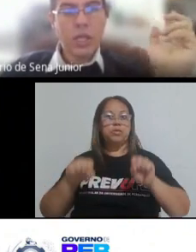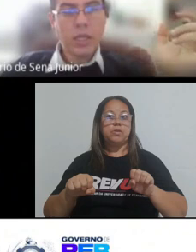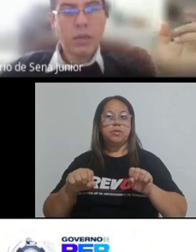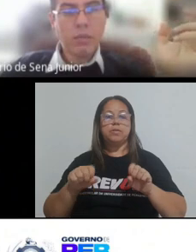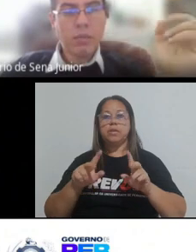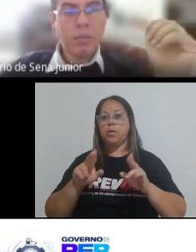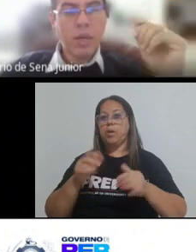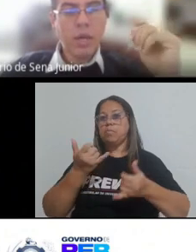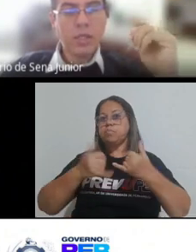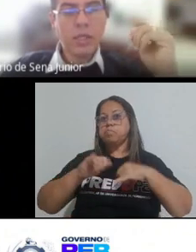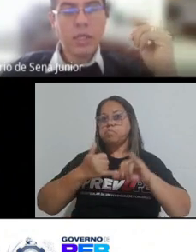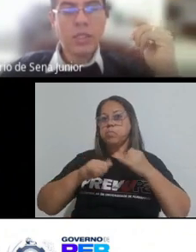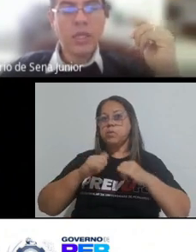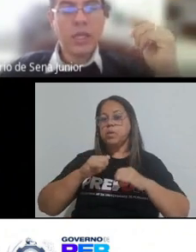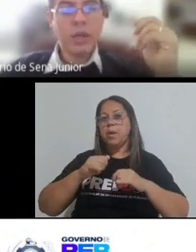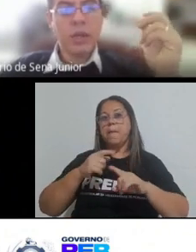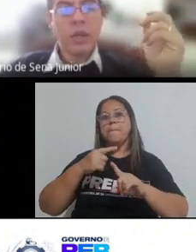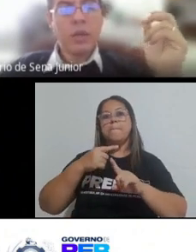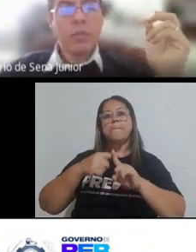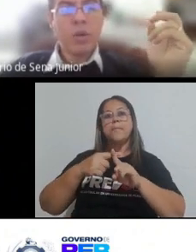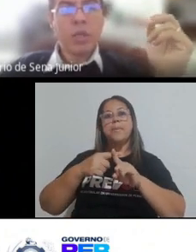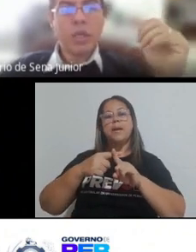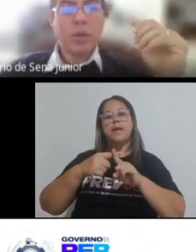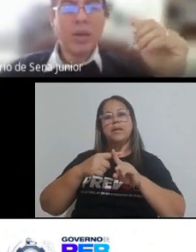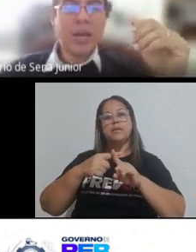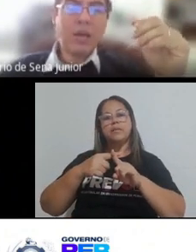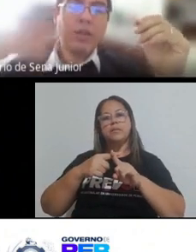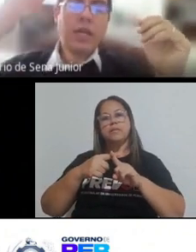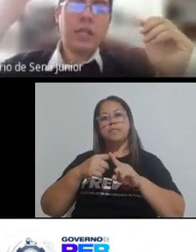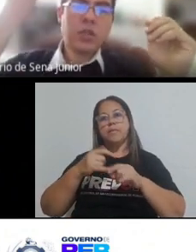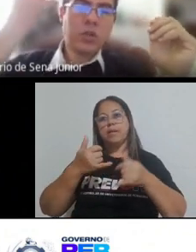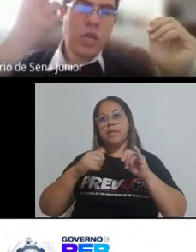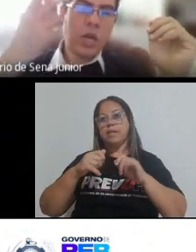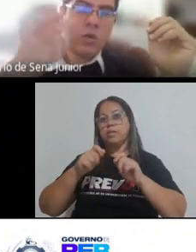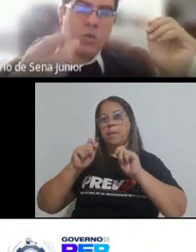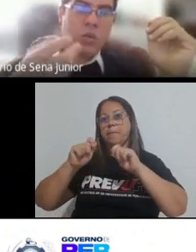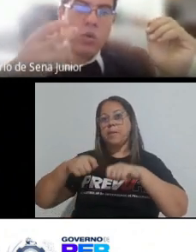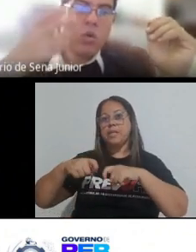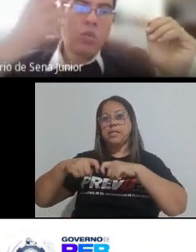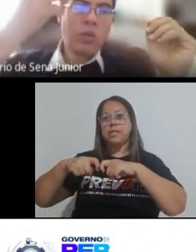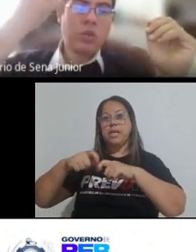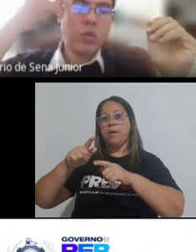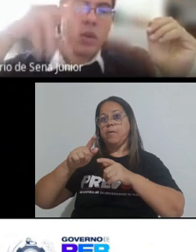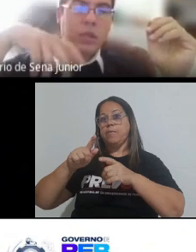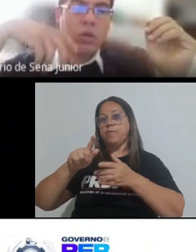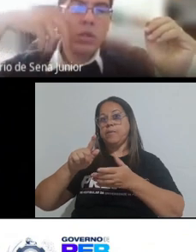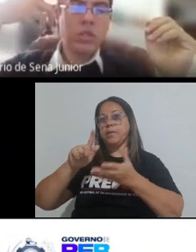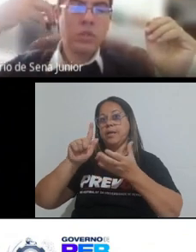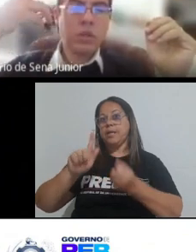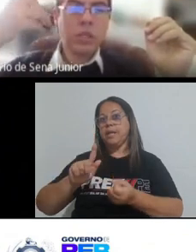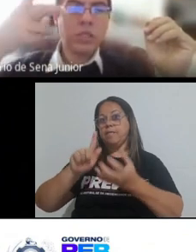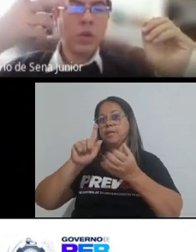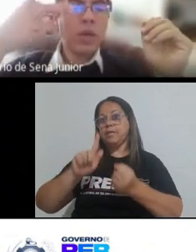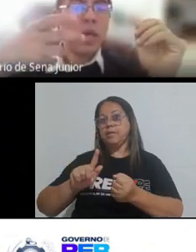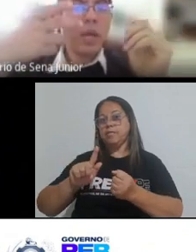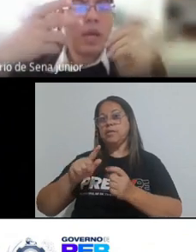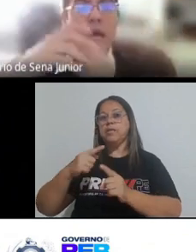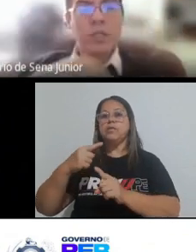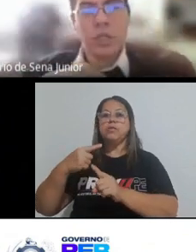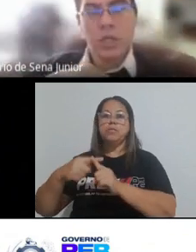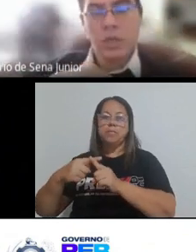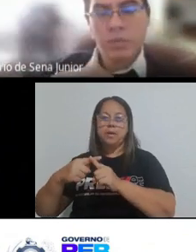cinética mais a energia potencial gravitacional com somático a energia potencial